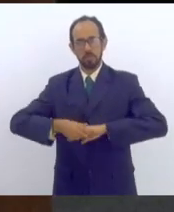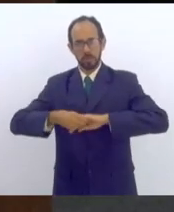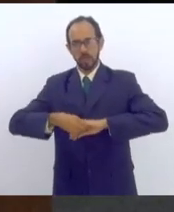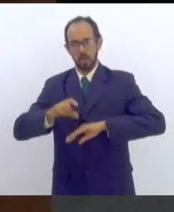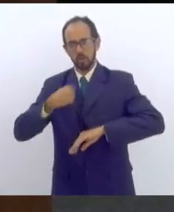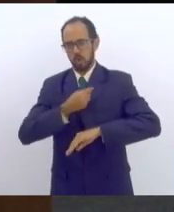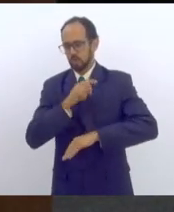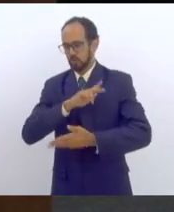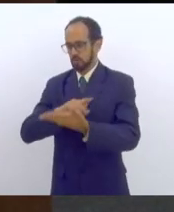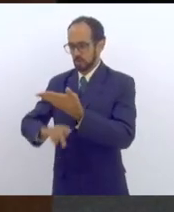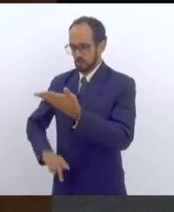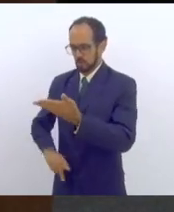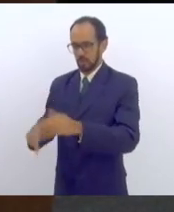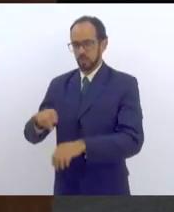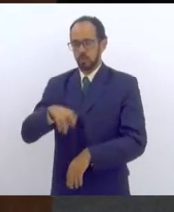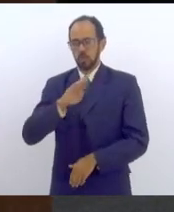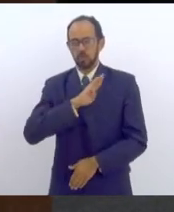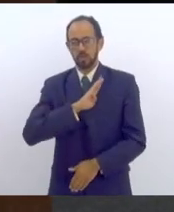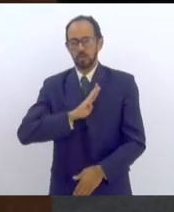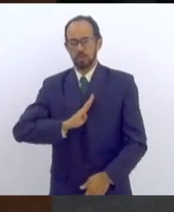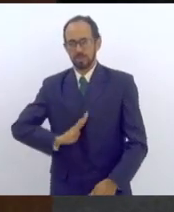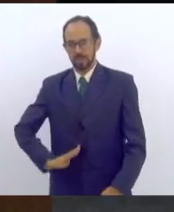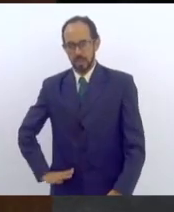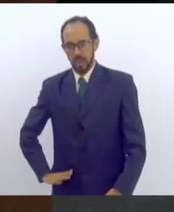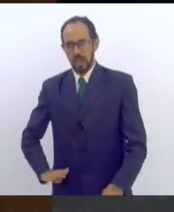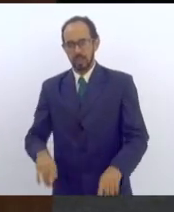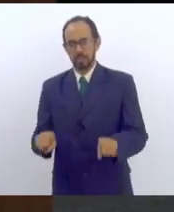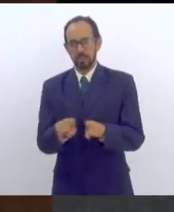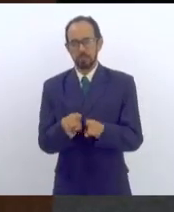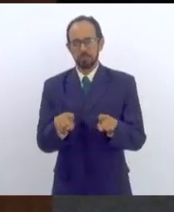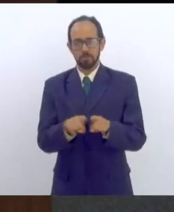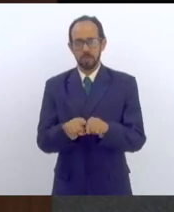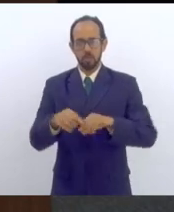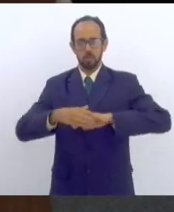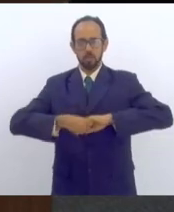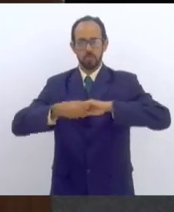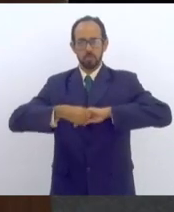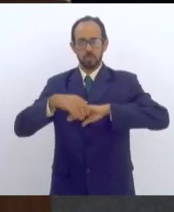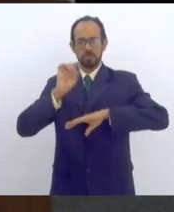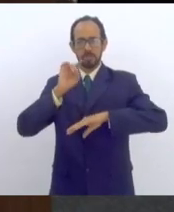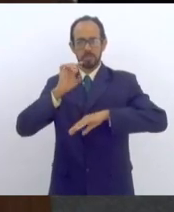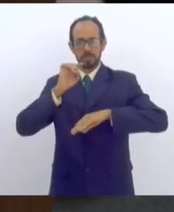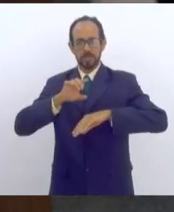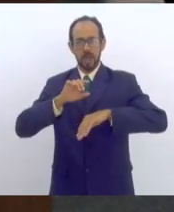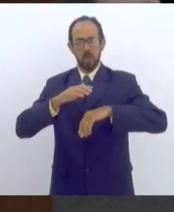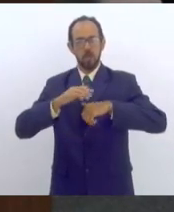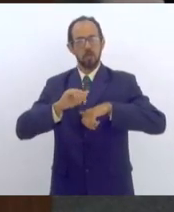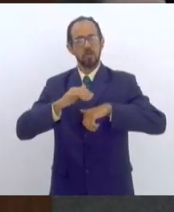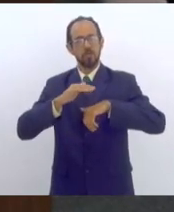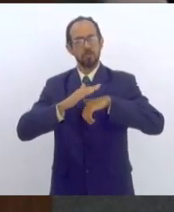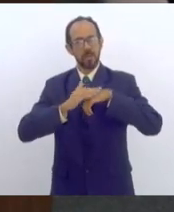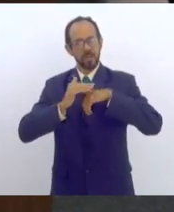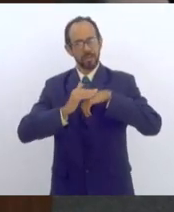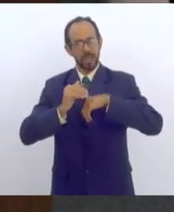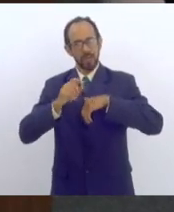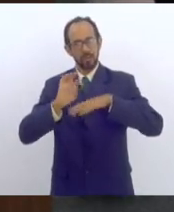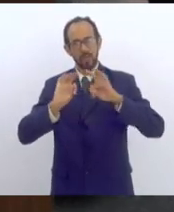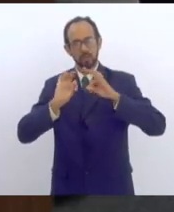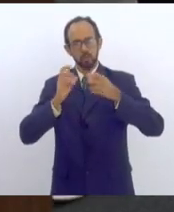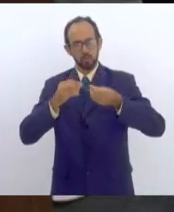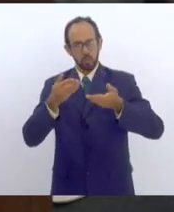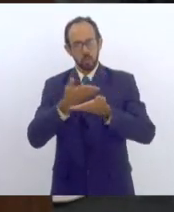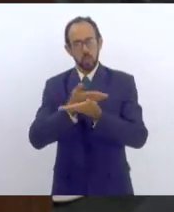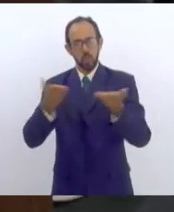presidente, Rodrigo Bacelar, fazer um cumprimento especial e fraterno a todos, a todas